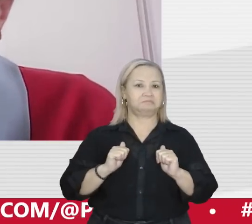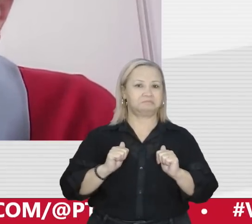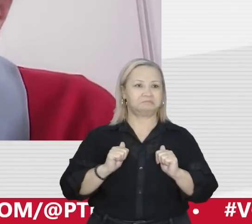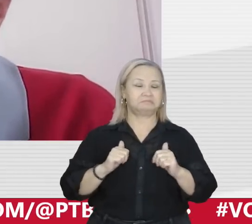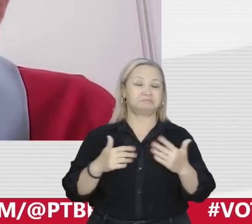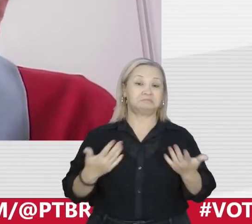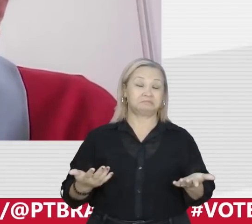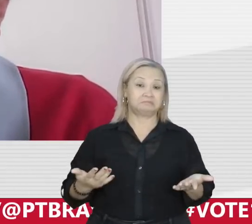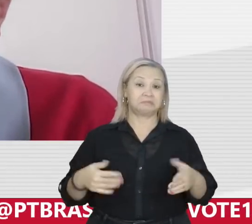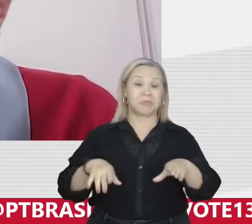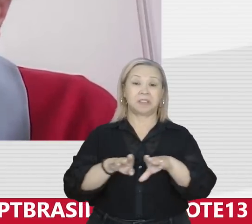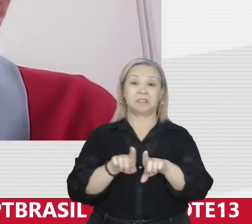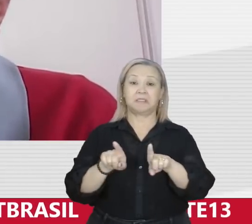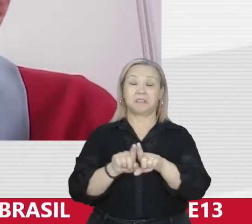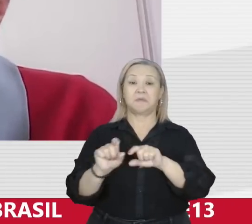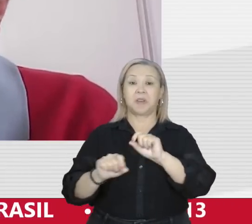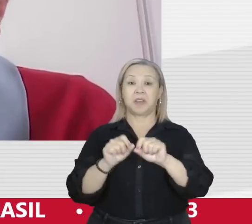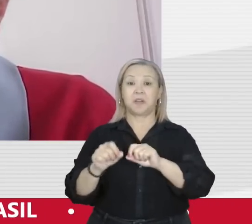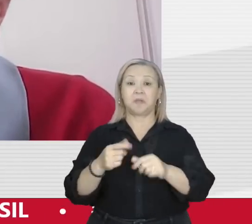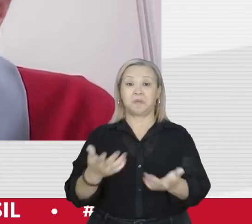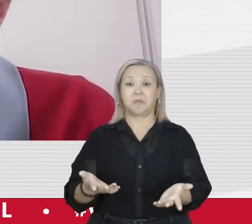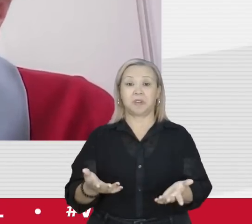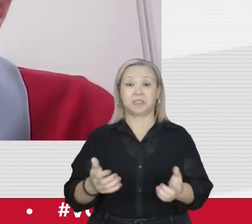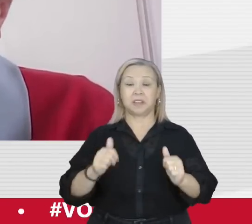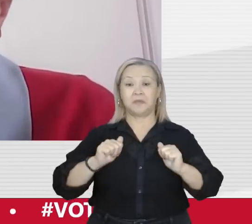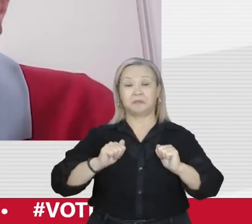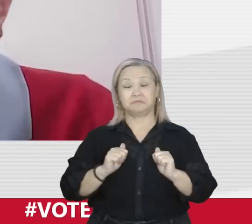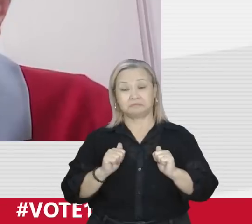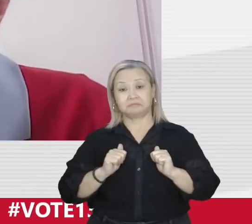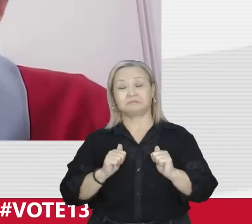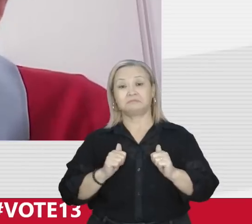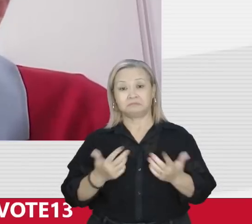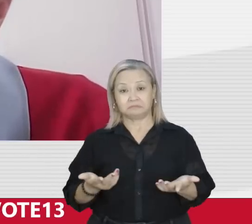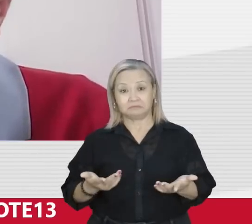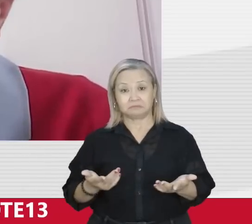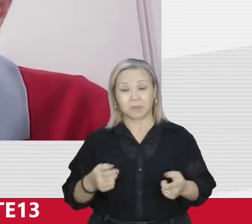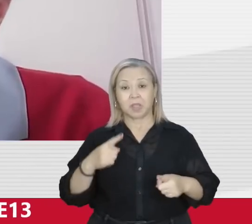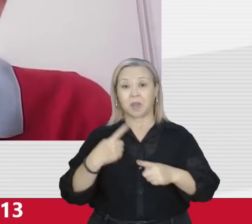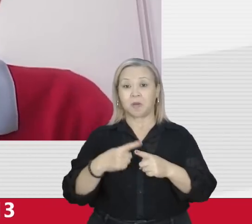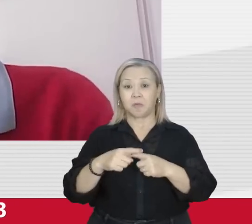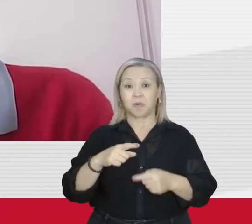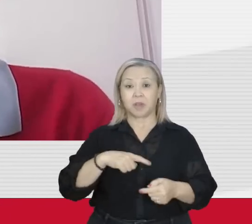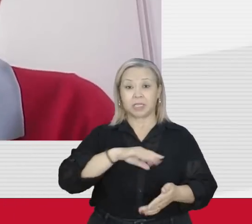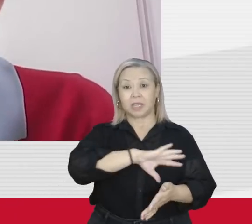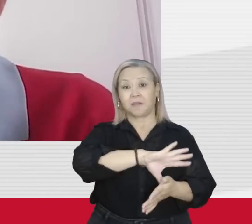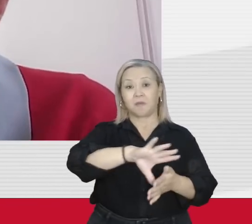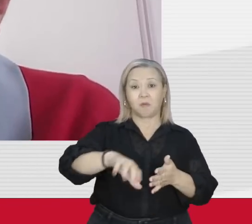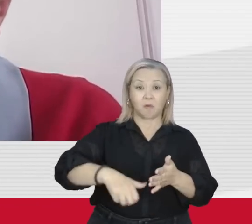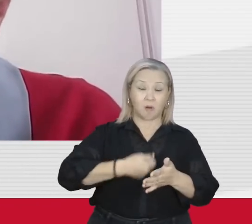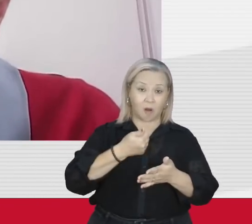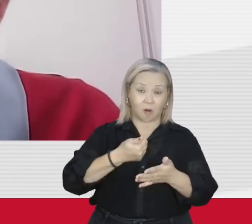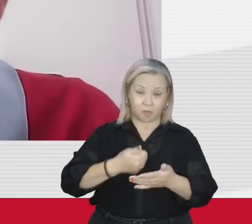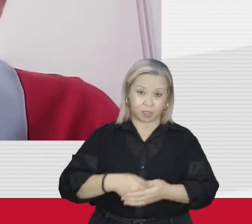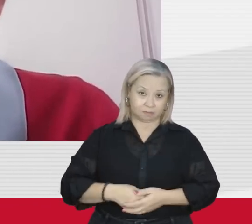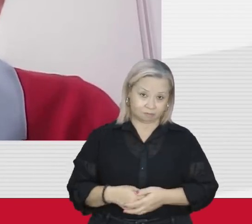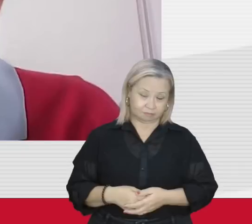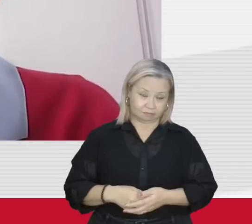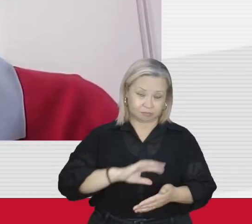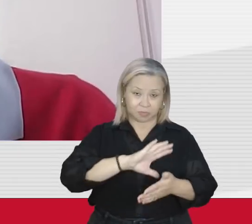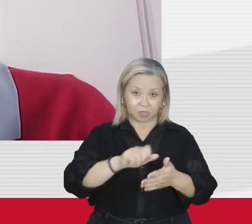mãos amarradas pelas consequências do golpe que deram para a decisão da interdição do próprio